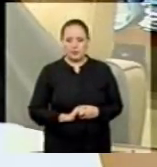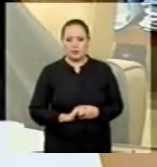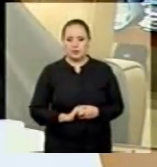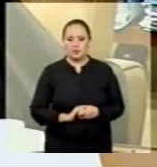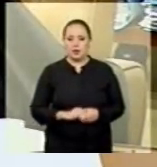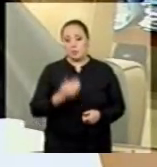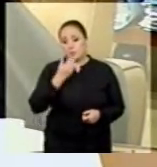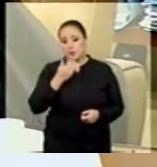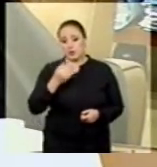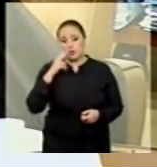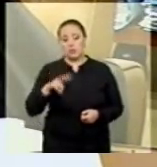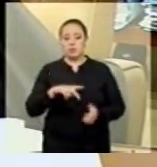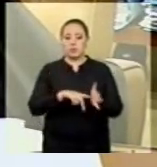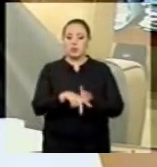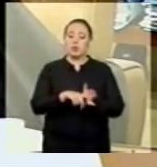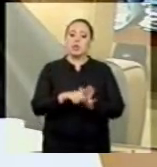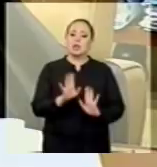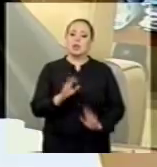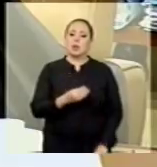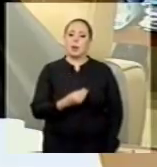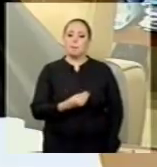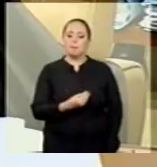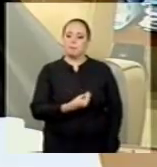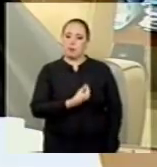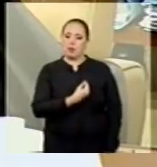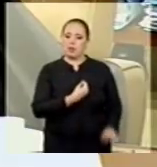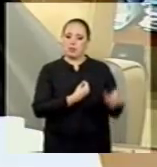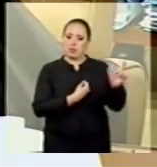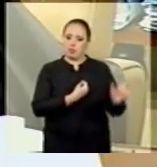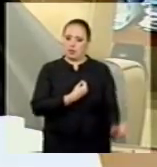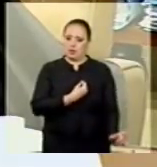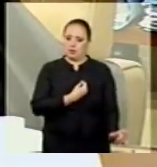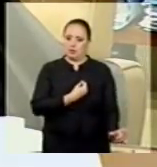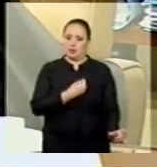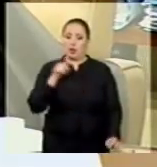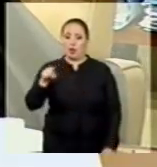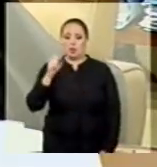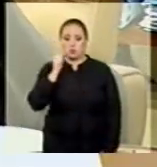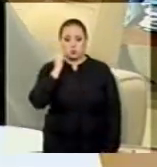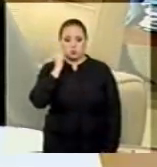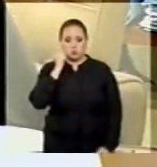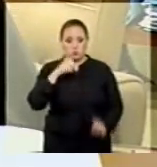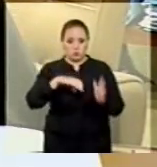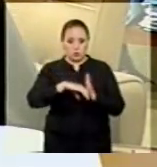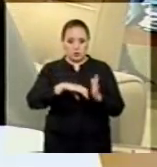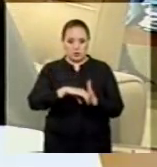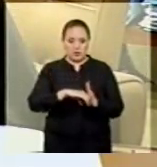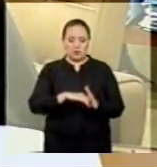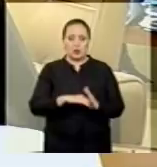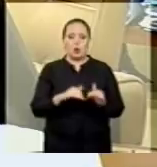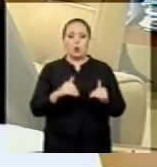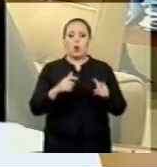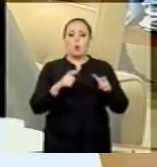se verificasse a presença deles no Senado. Em que gabinete eles